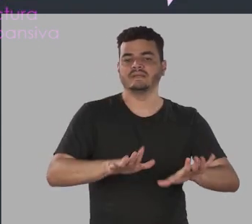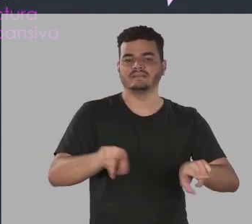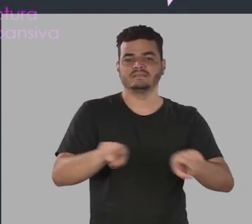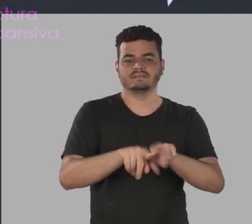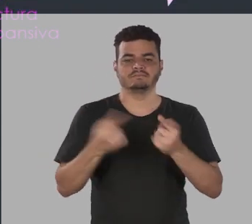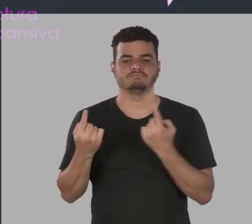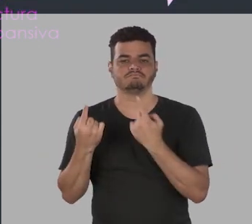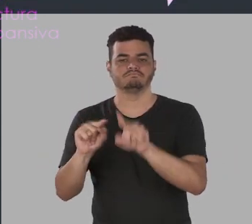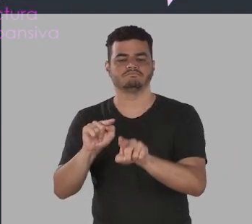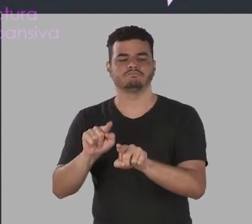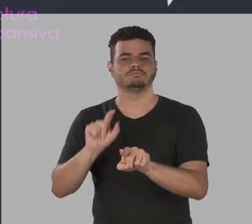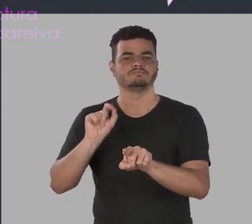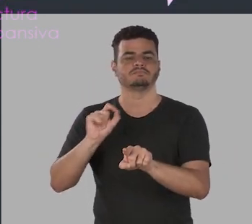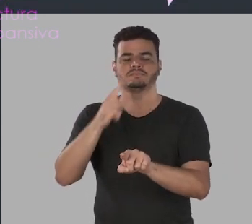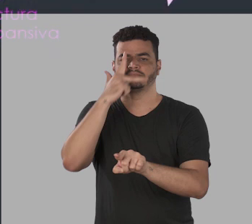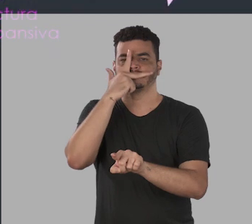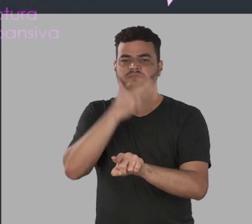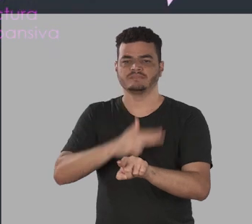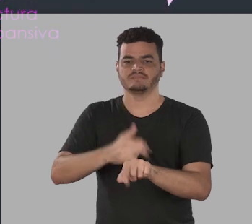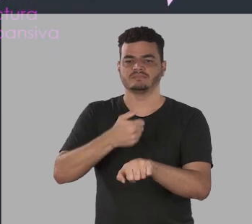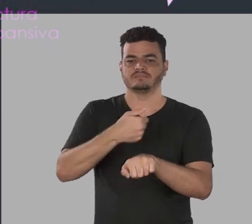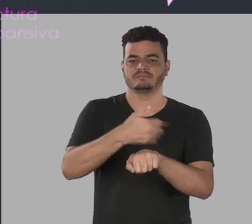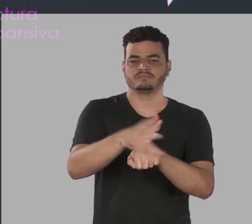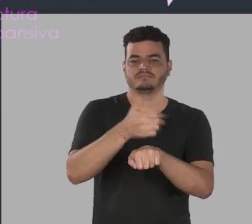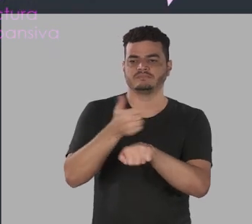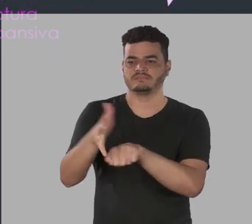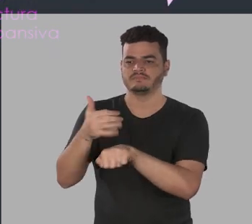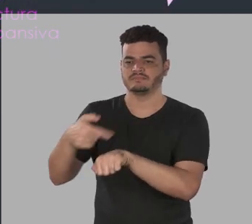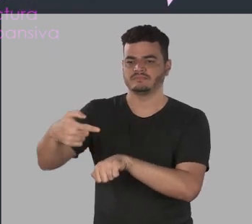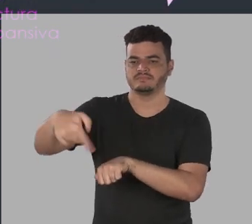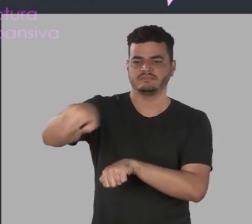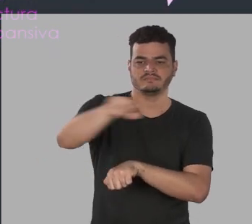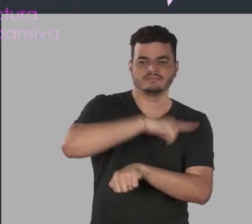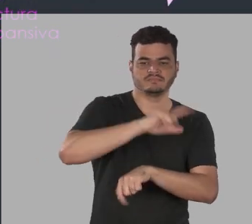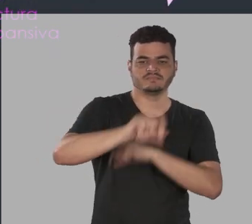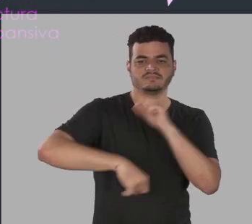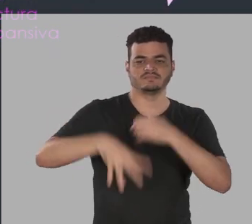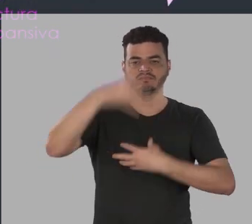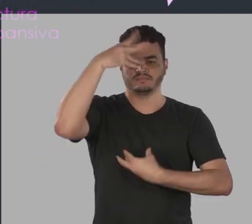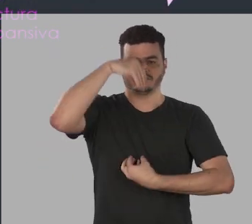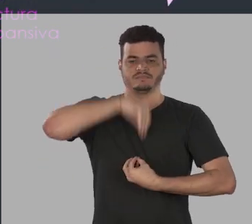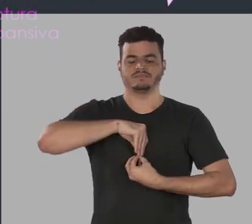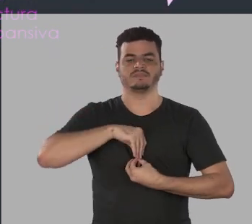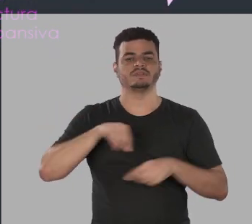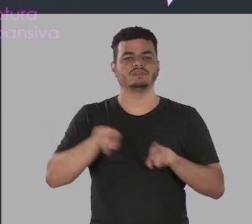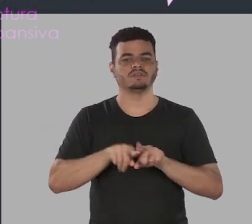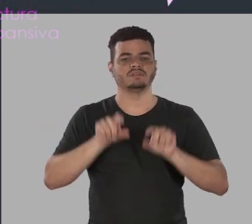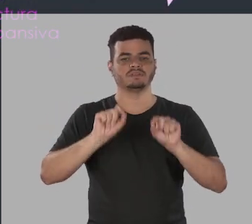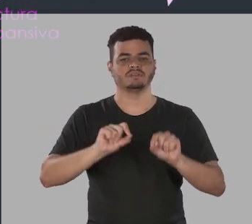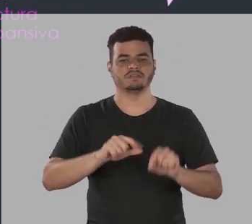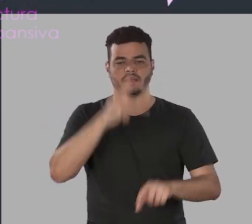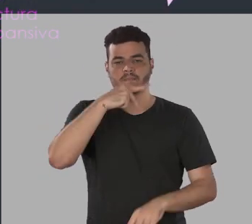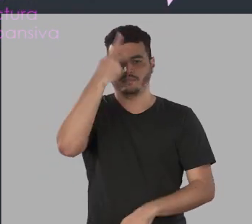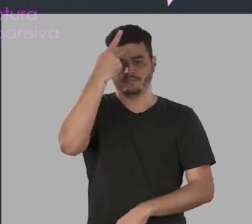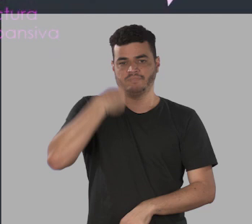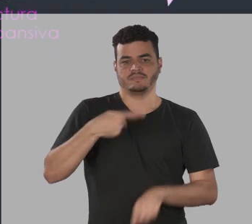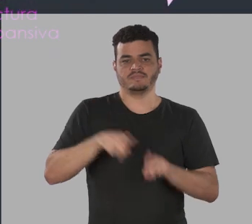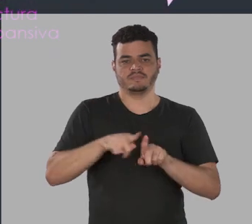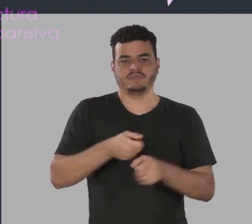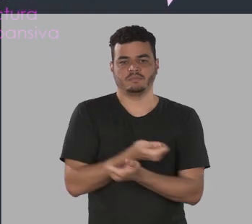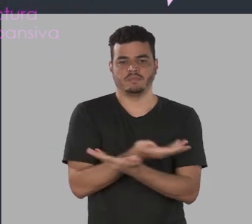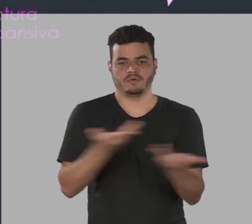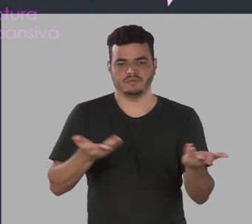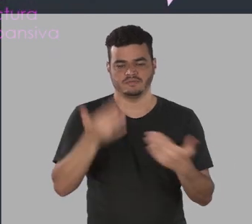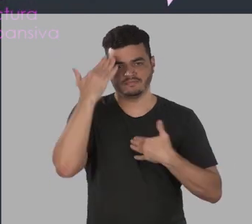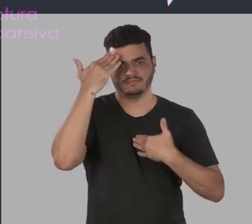sentido que ressoam como ecos inaudíveis nas memórias leitoras, individuais e coletivas. Muito obrigada.